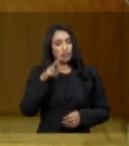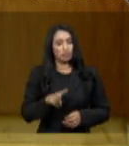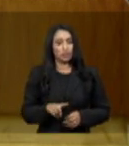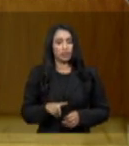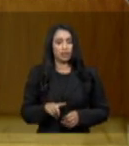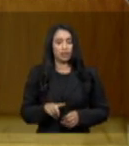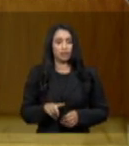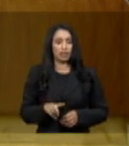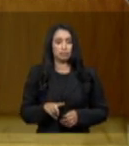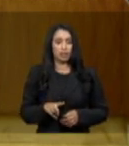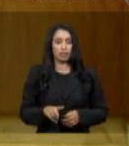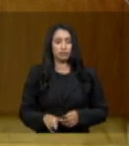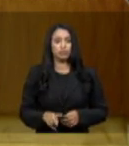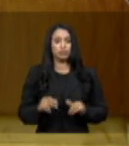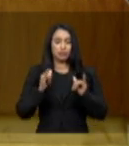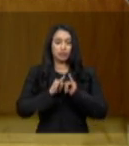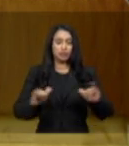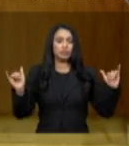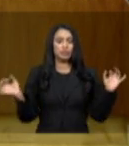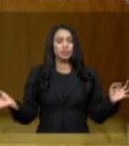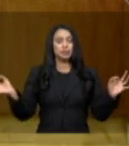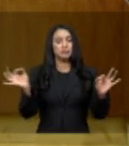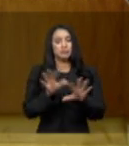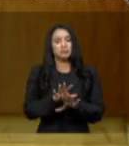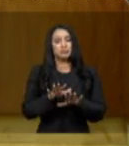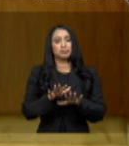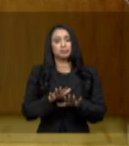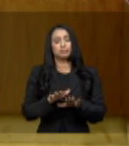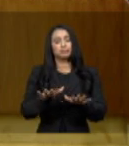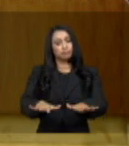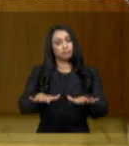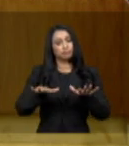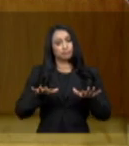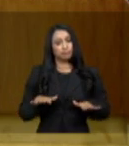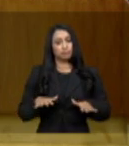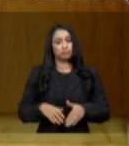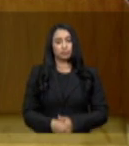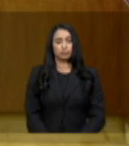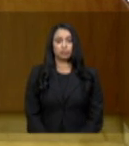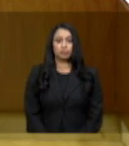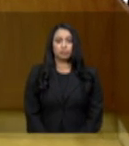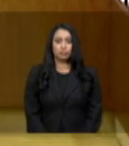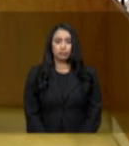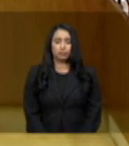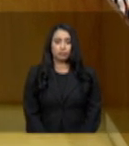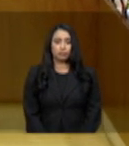de todos declaro encerrada a presente sessão